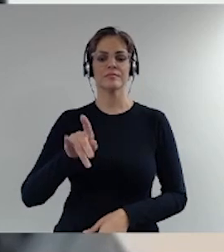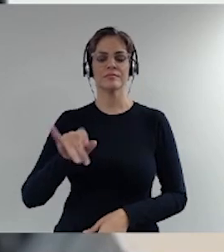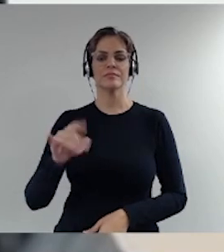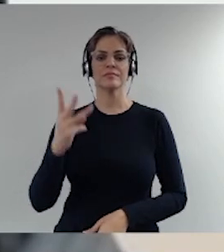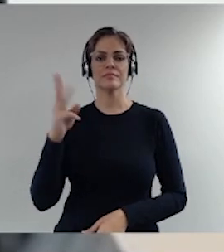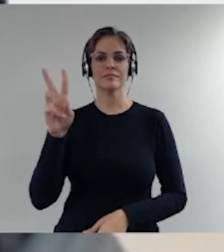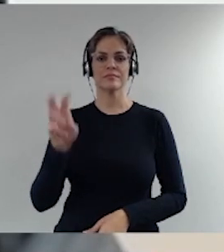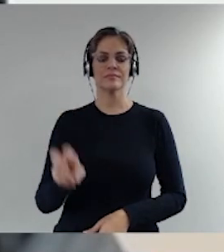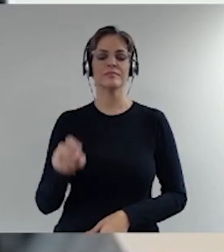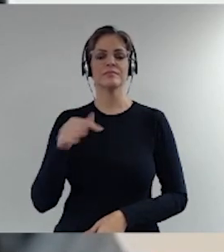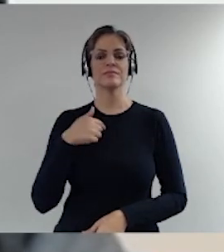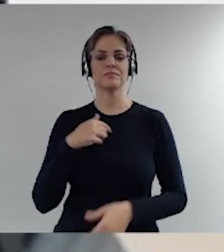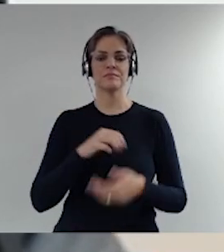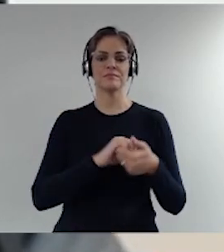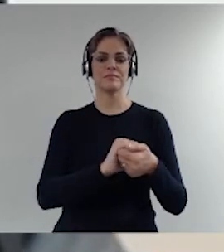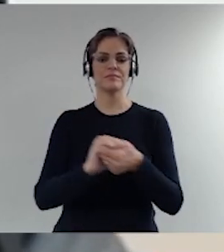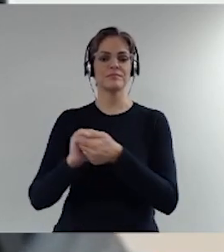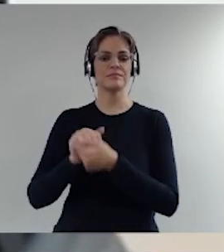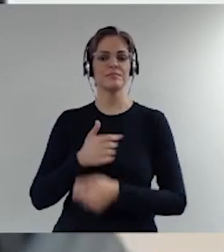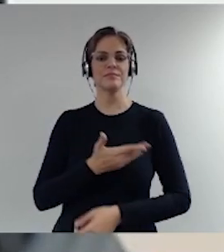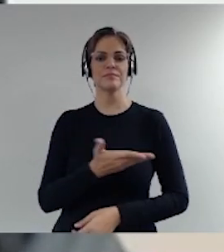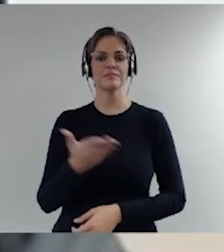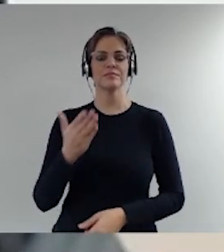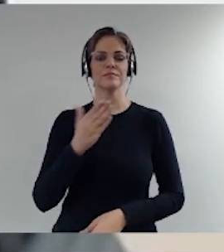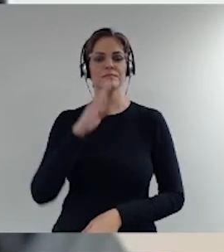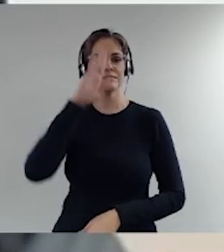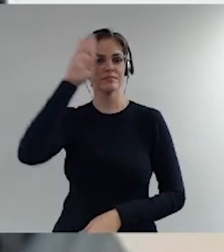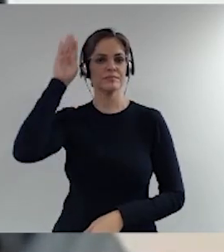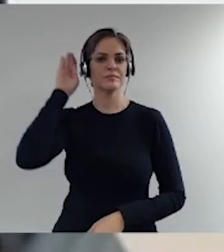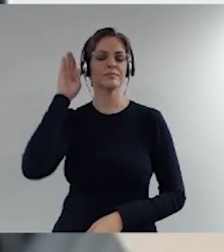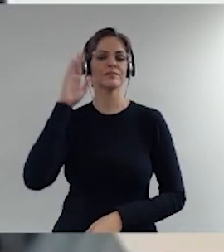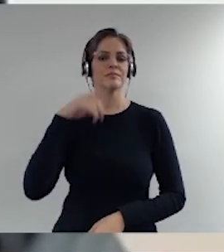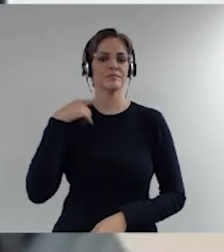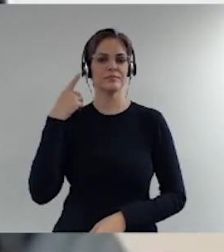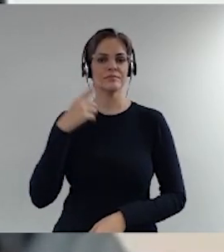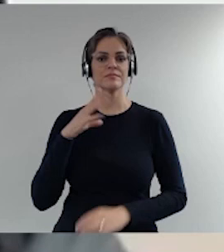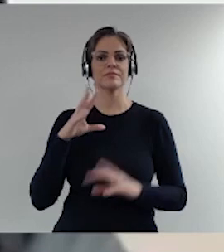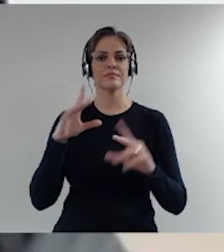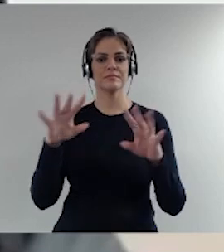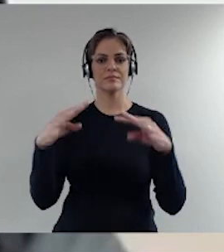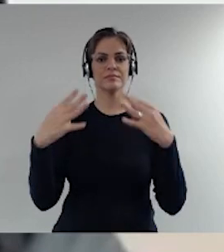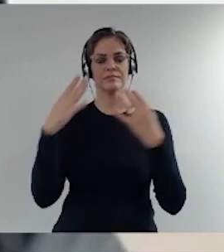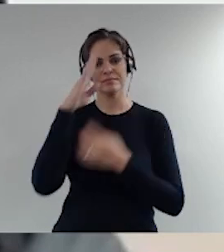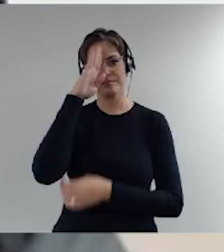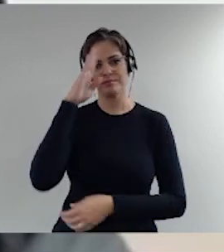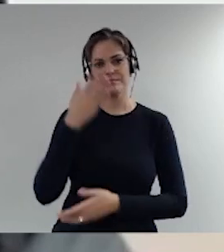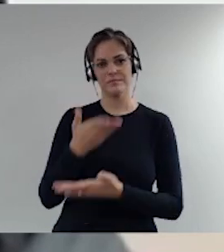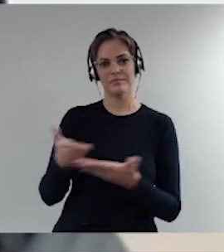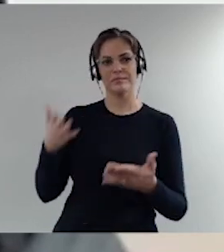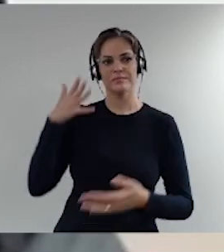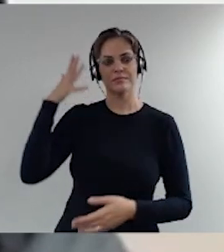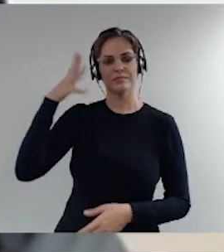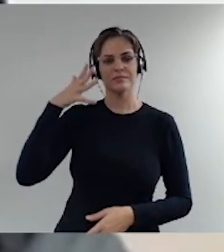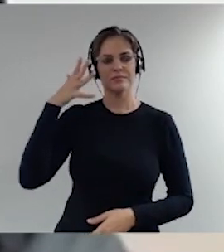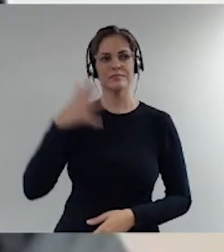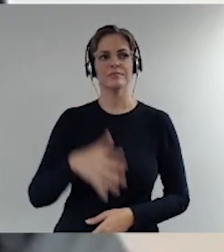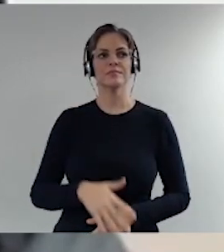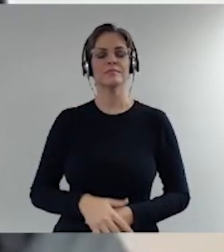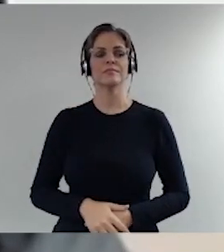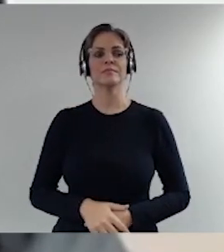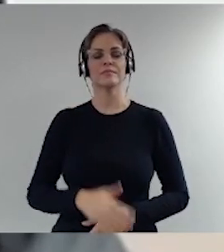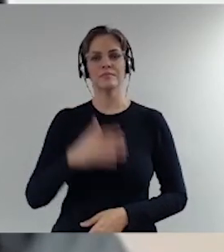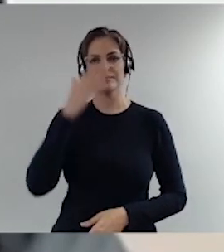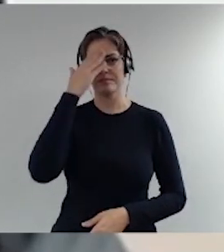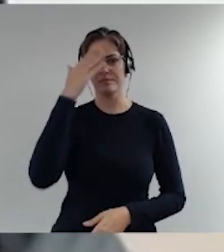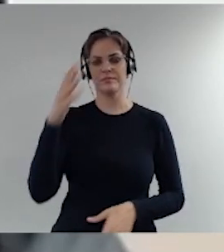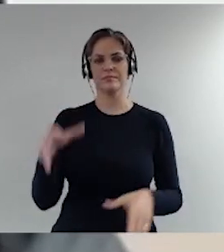à advocacia, aos acadêmicos, a todos que nos acompanham, em especial aos nossos palestrantes. Não posso deixar de agradecer à